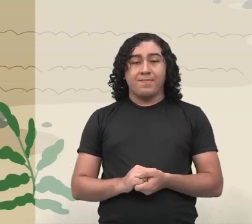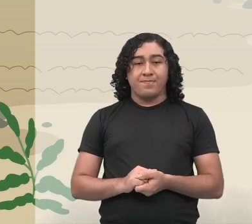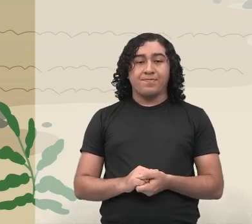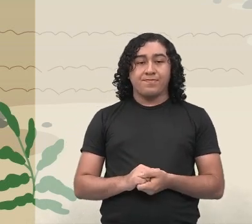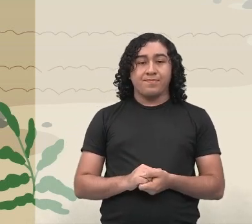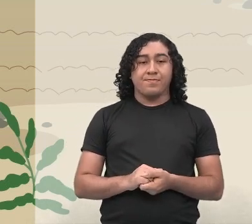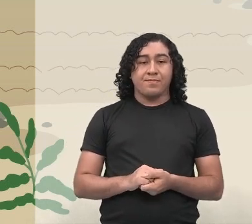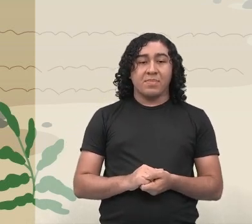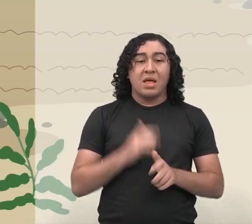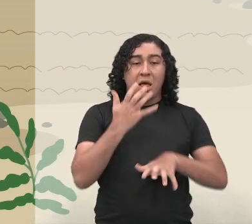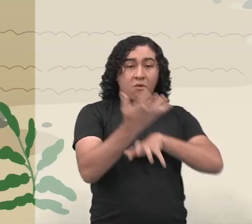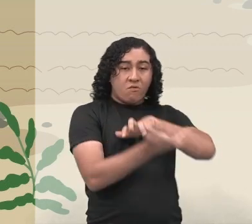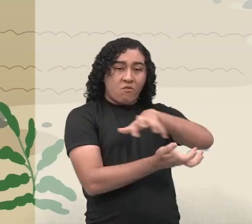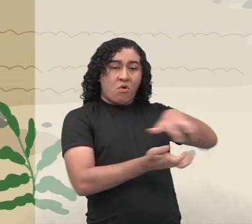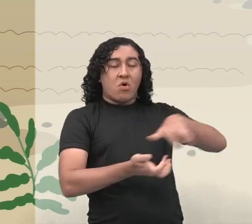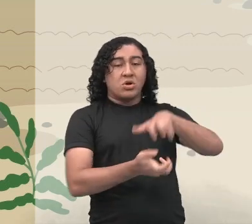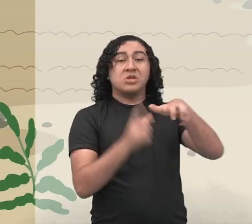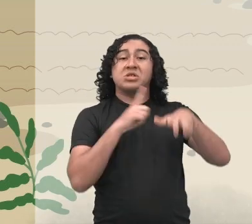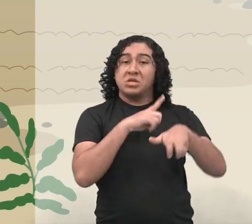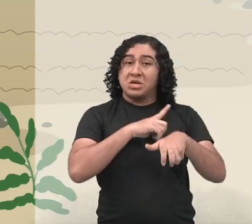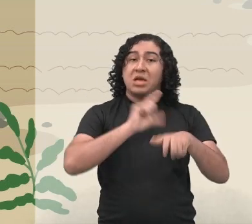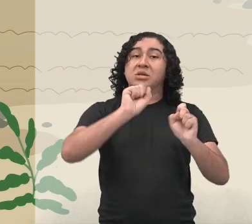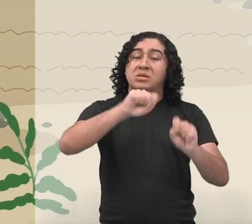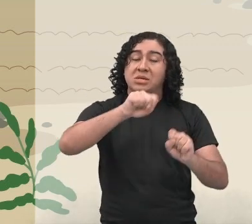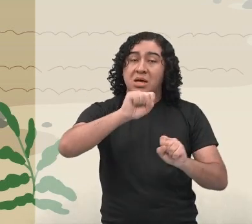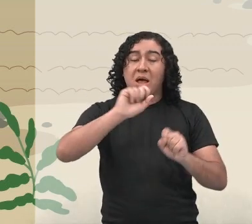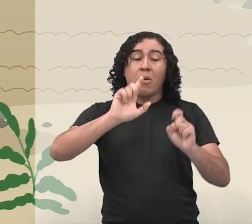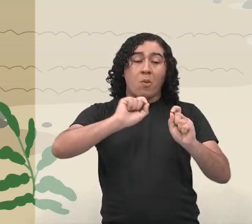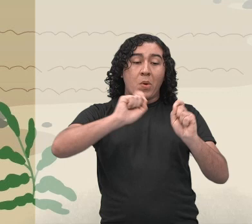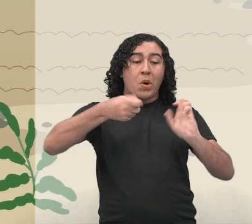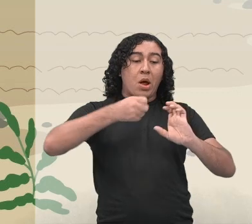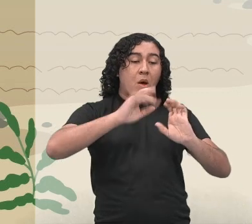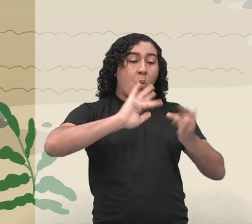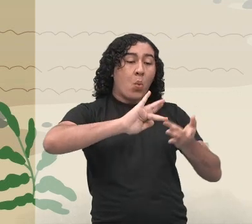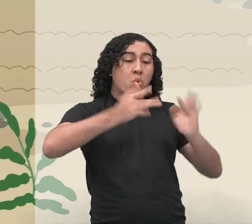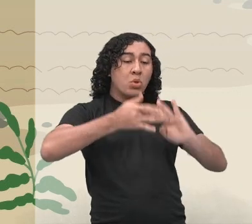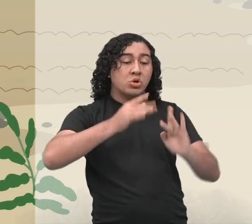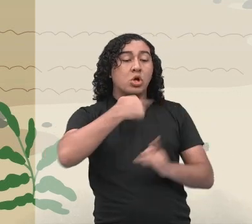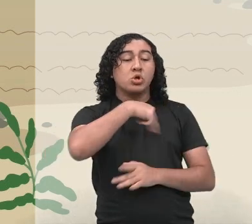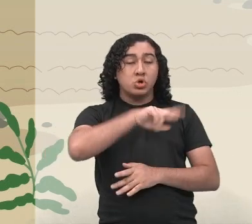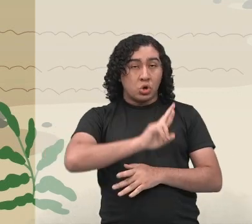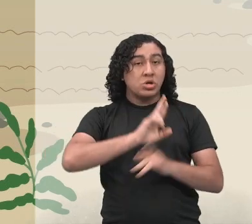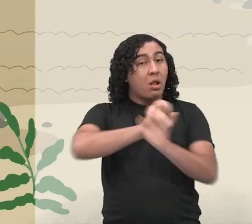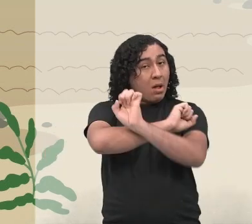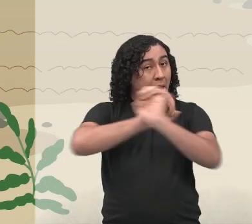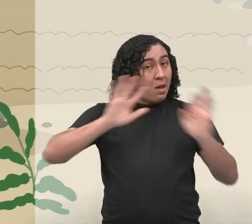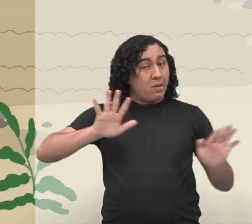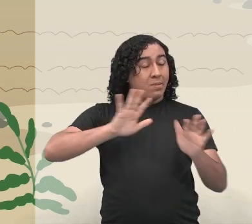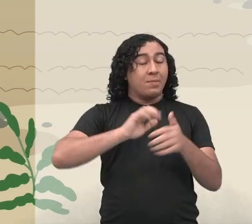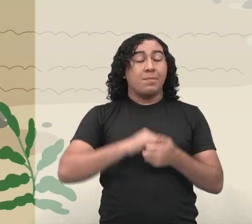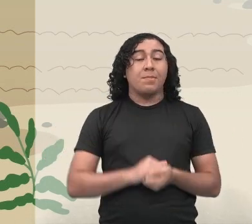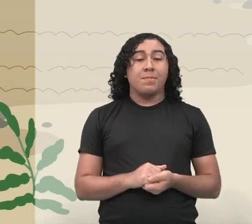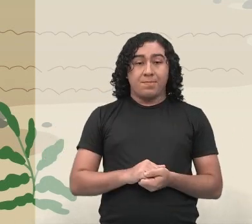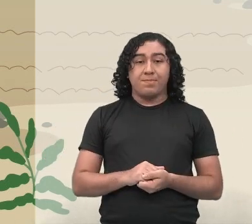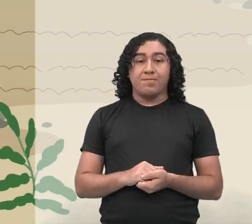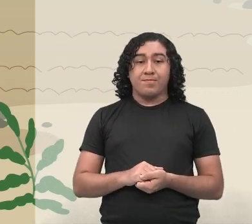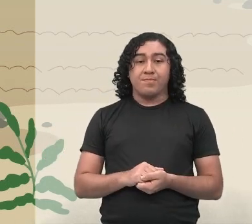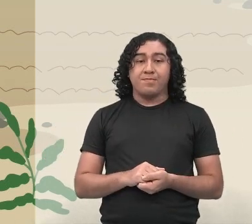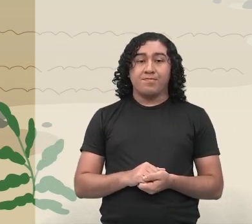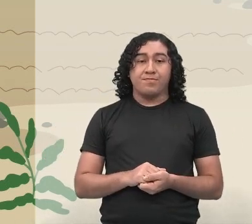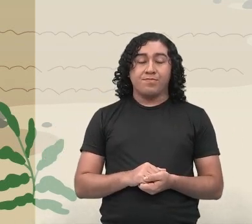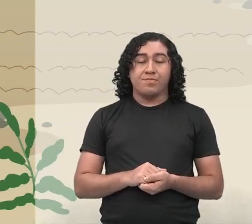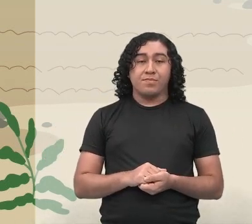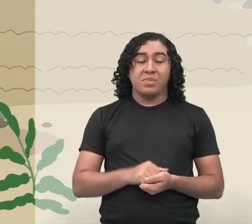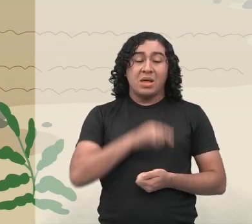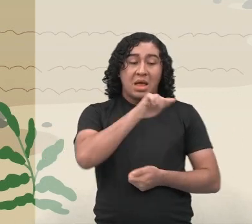essa revolta teve caráter religioso ali muito explícito, galera. E o texto nos fala o seguinte: os participantes da